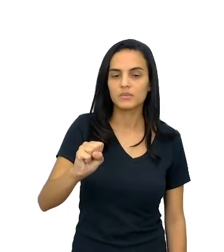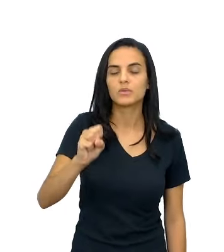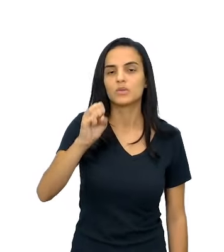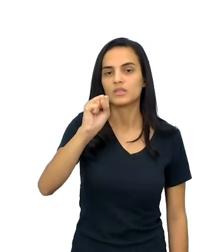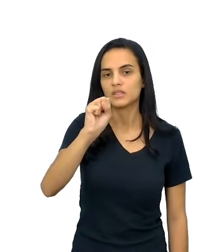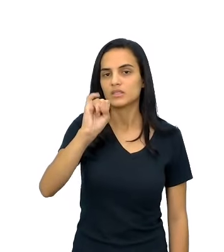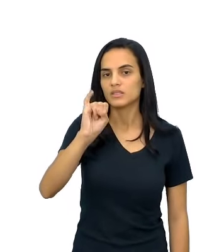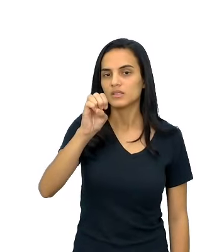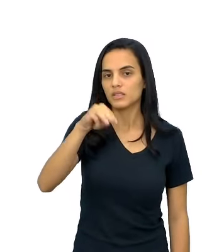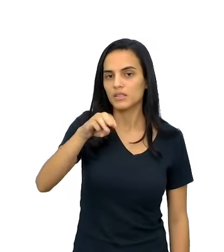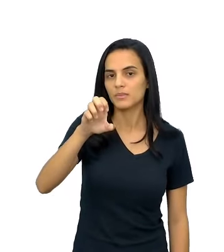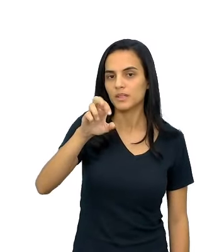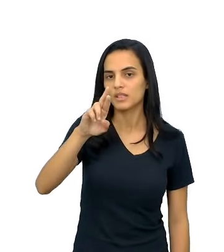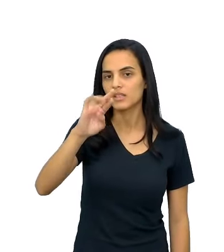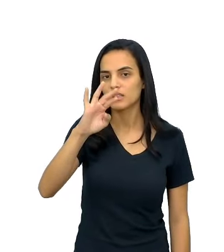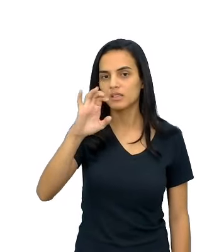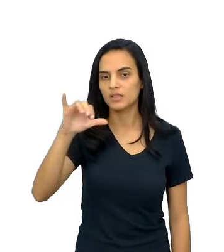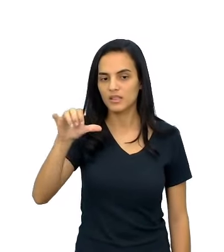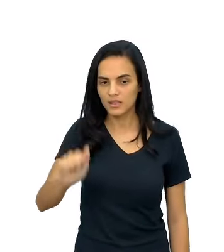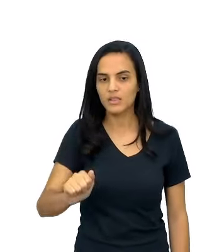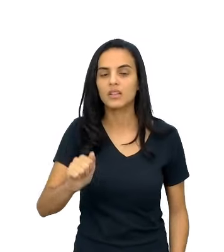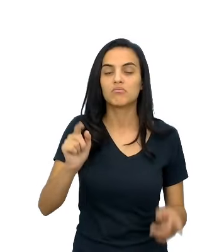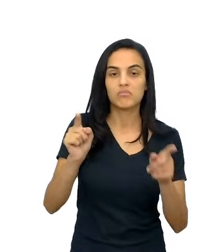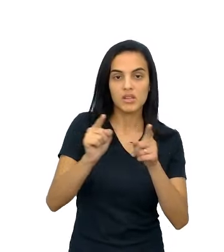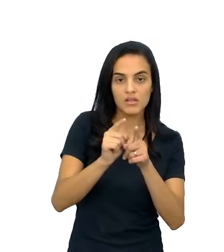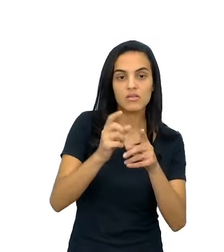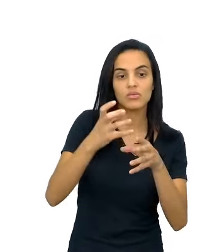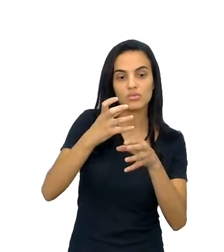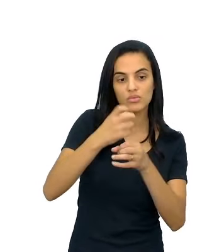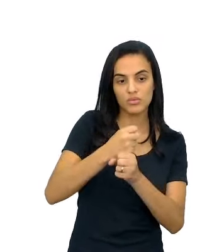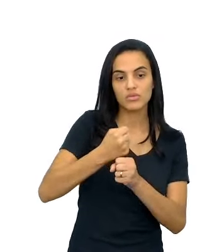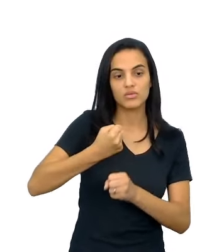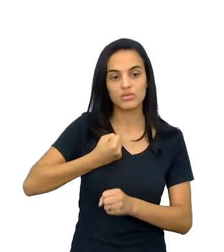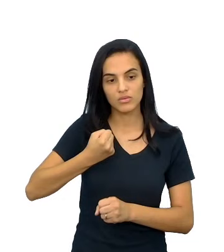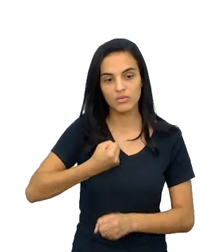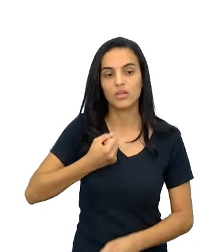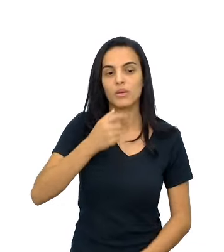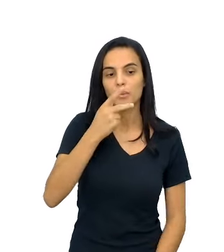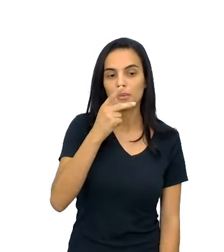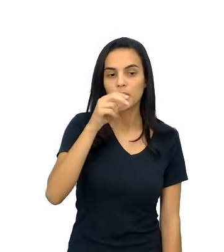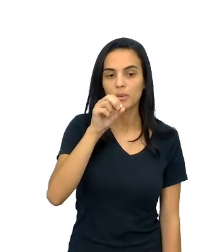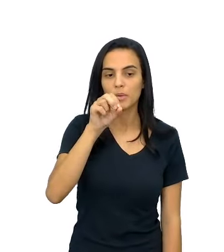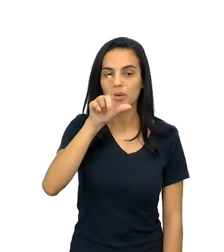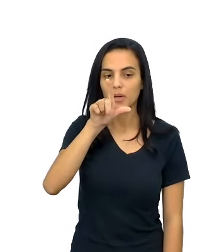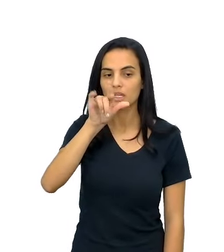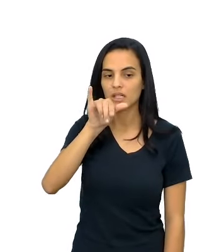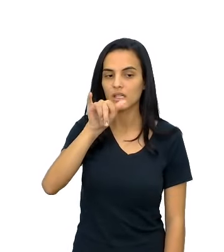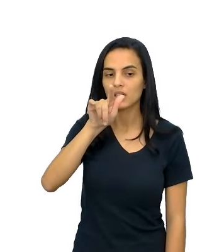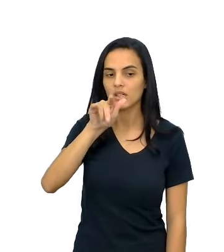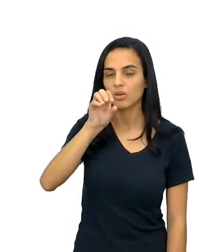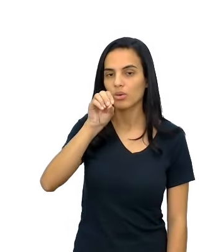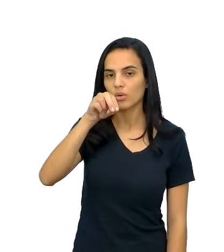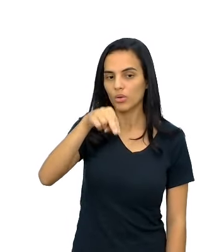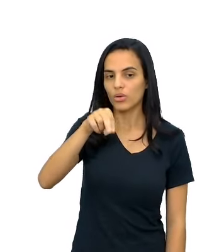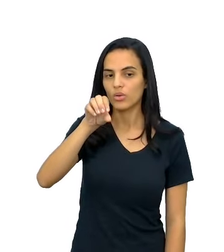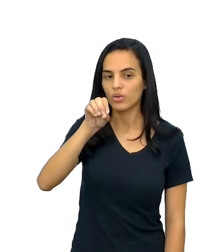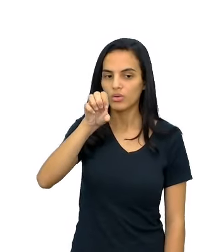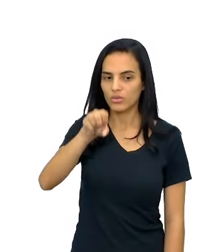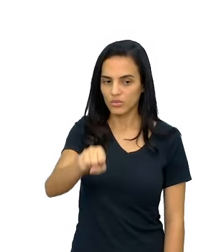simetria, ampliação e redução de figuras, né? Polígonos regulares do quadrado e do triângulo